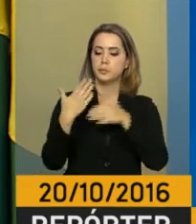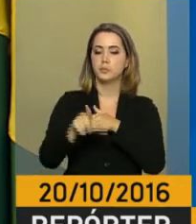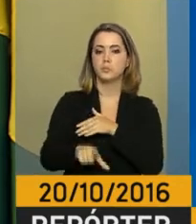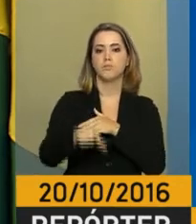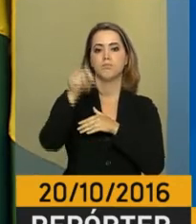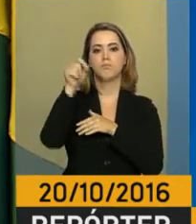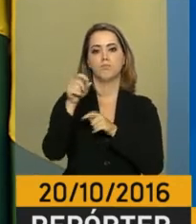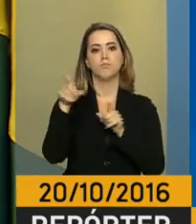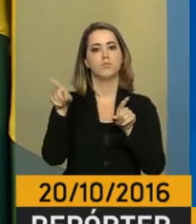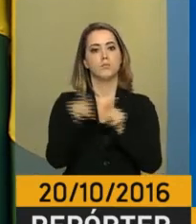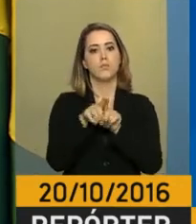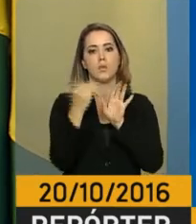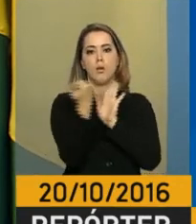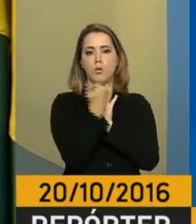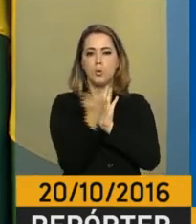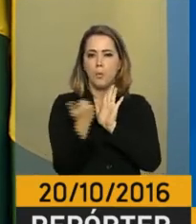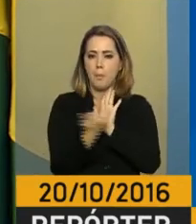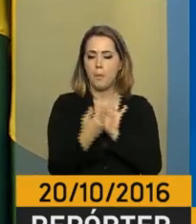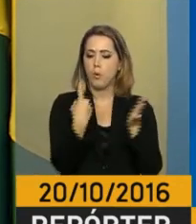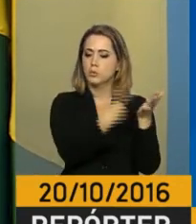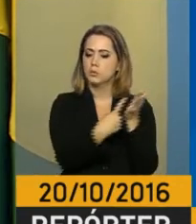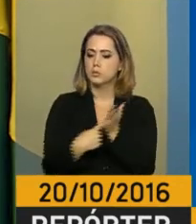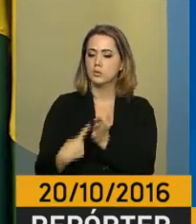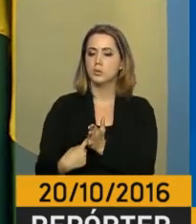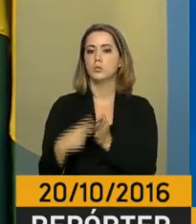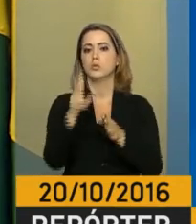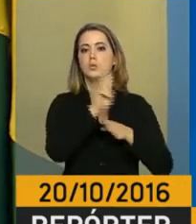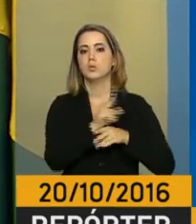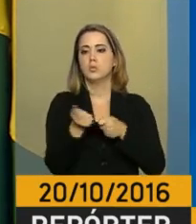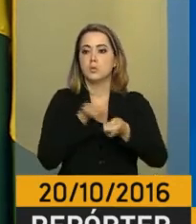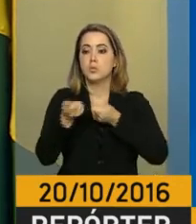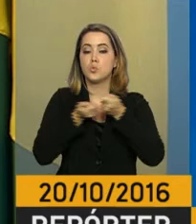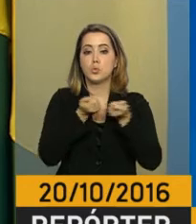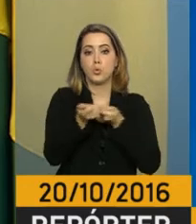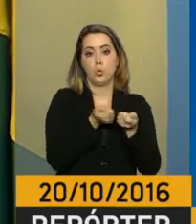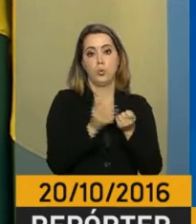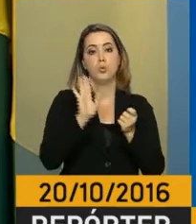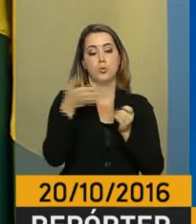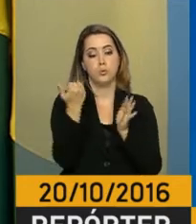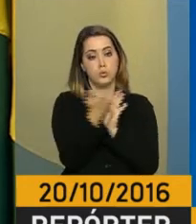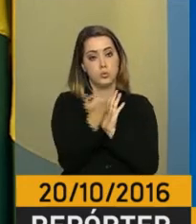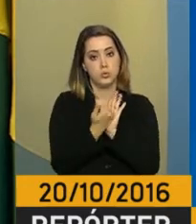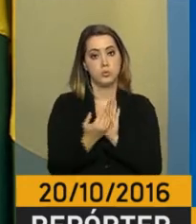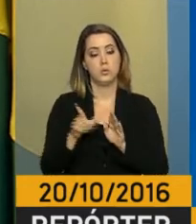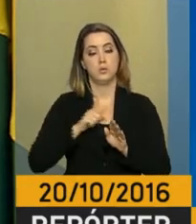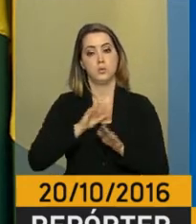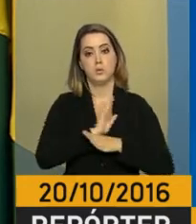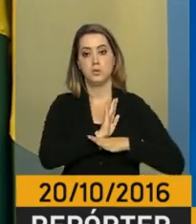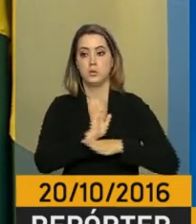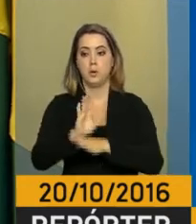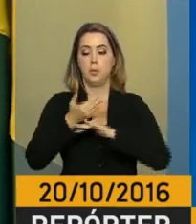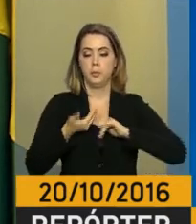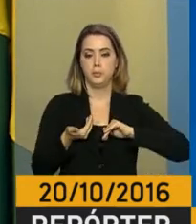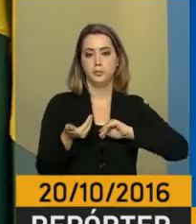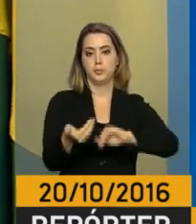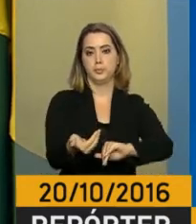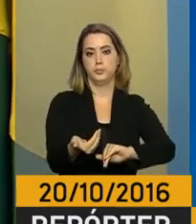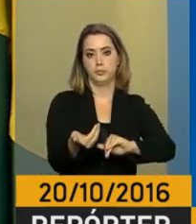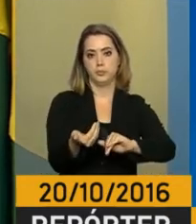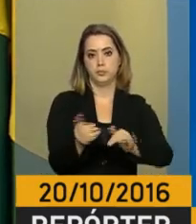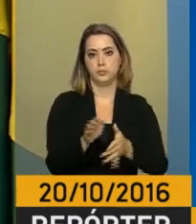decidida a agenda de ajustes defendidas pelo governo brasileiro com apoio fundamental do Congresso Nacional.